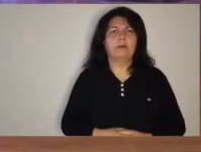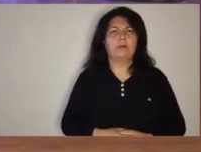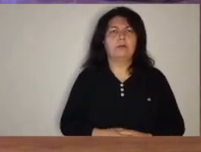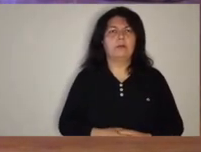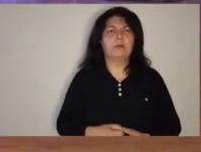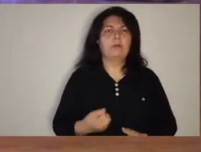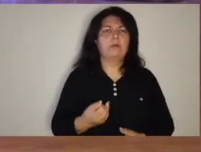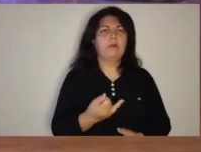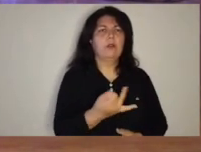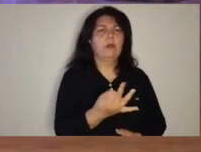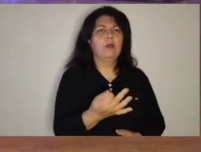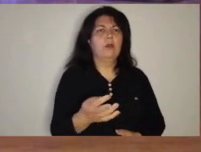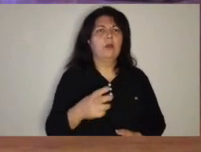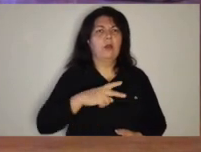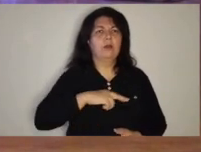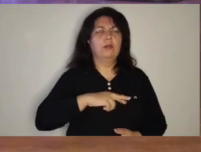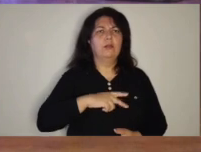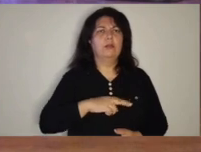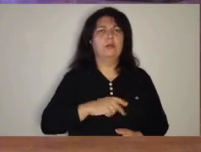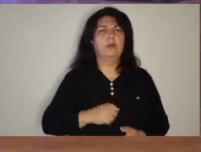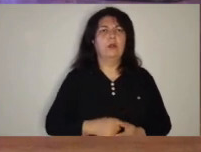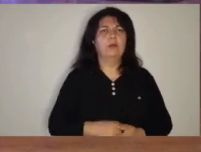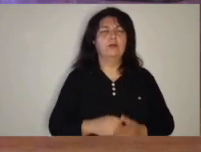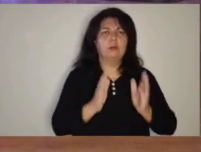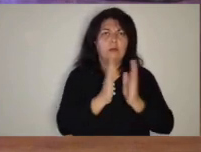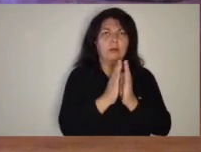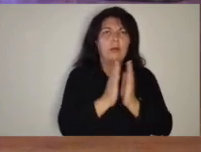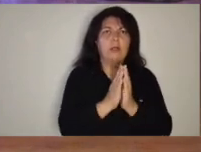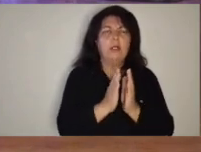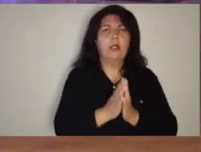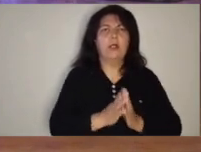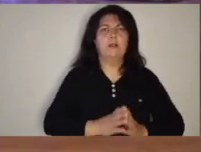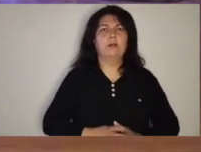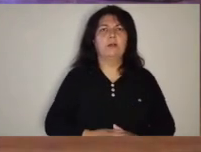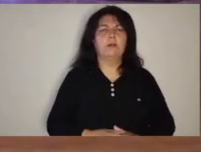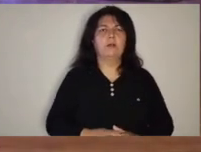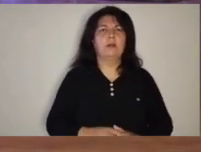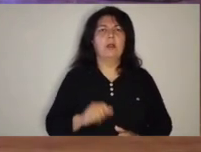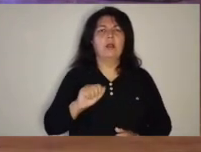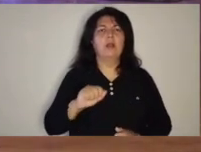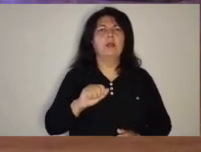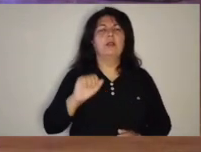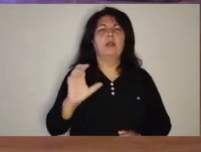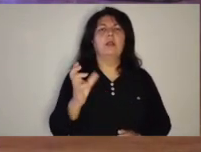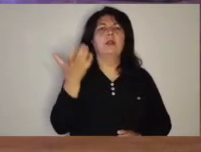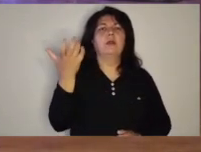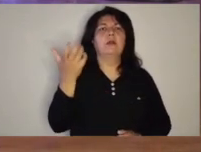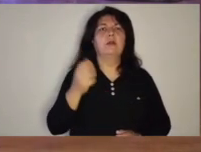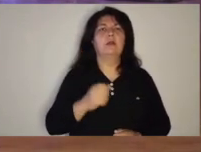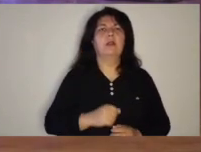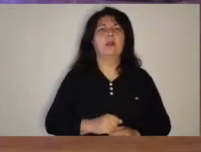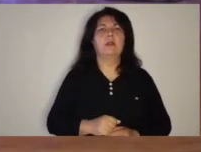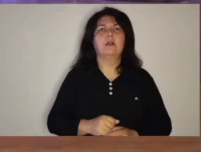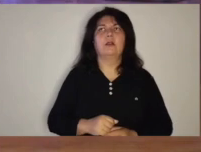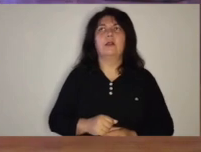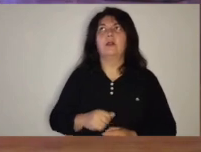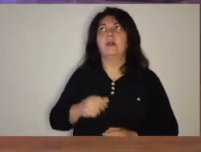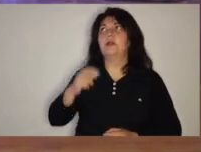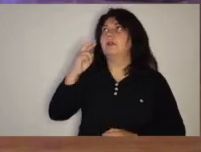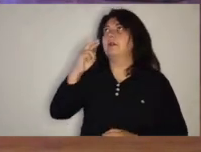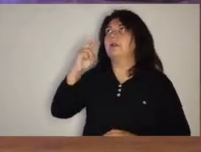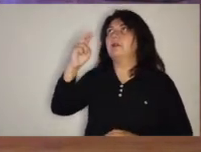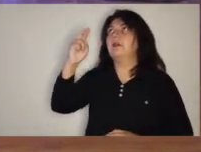Quanto tempo que você trabalhou? Quantos irmãos aqui oraram pela atividade que exerce hoje? E